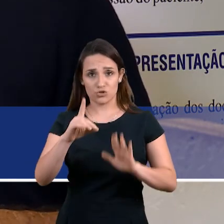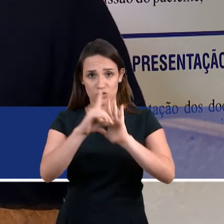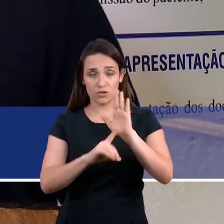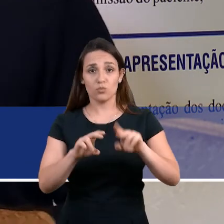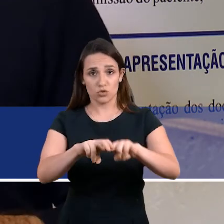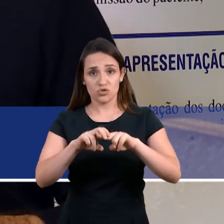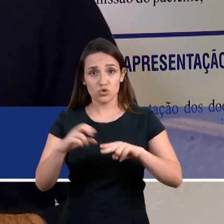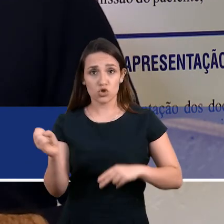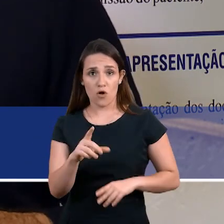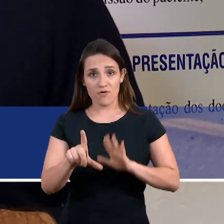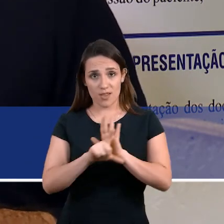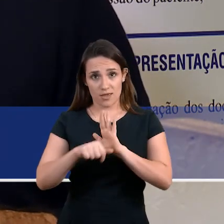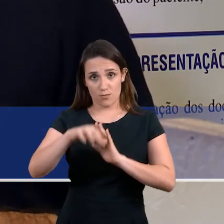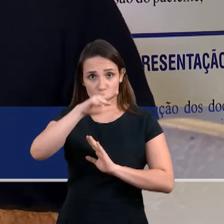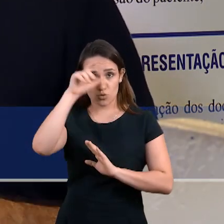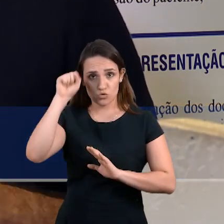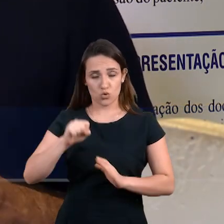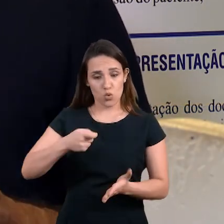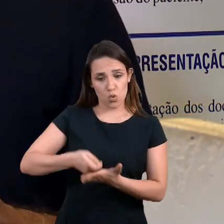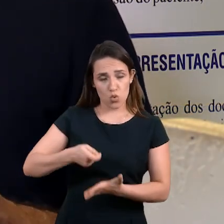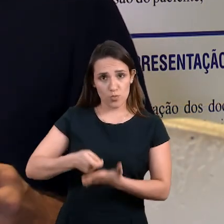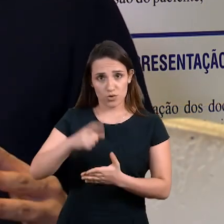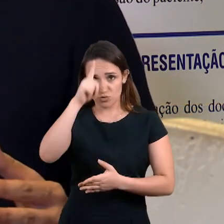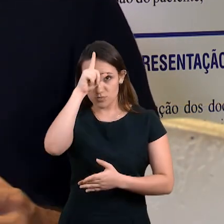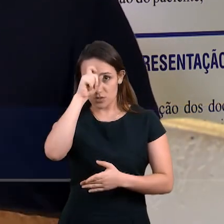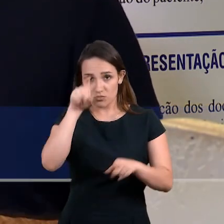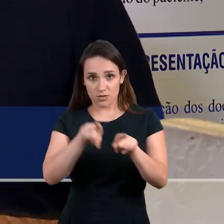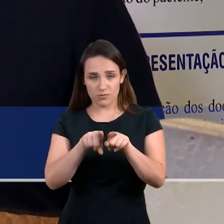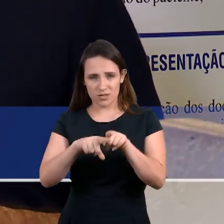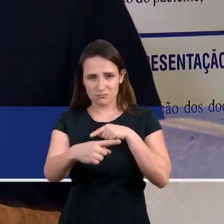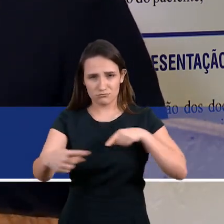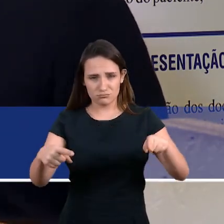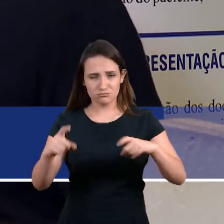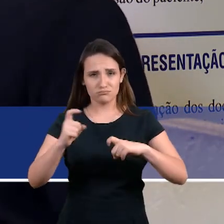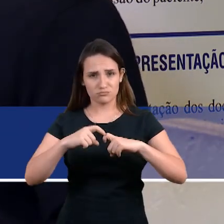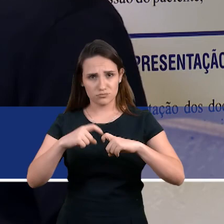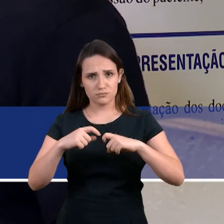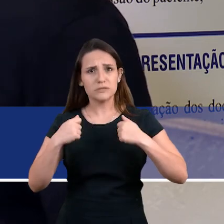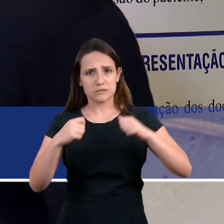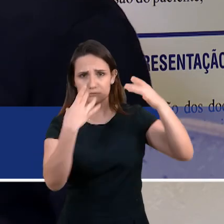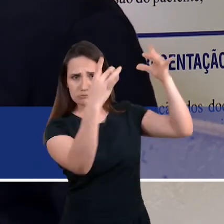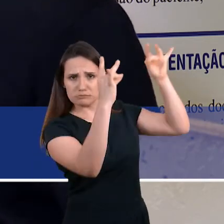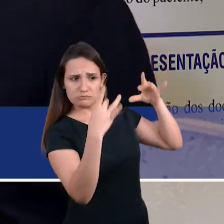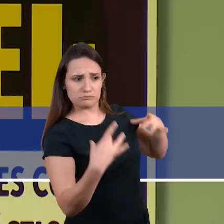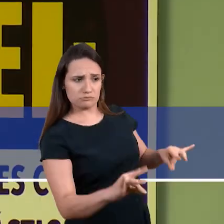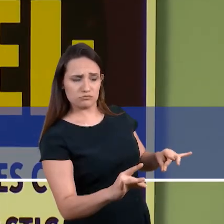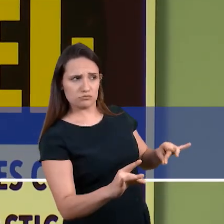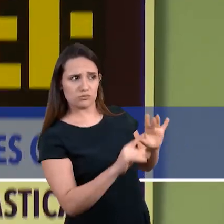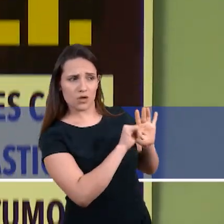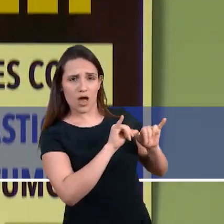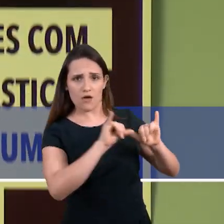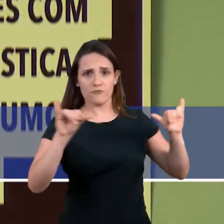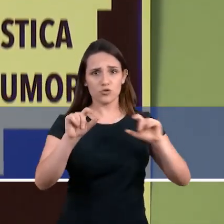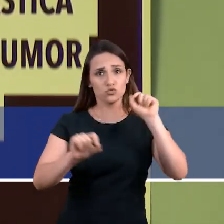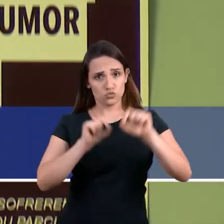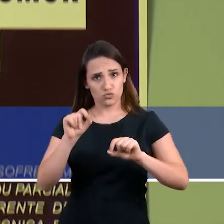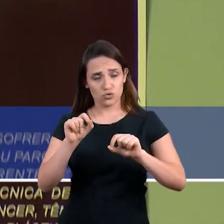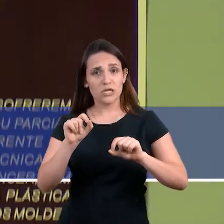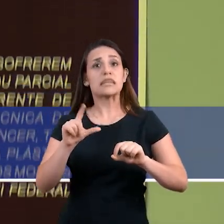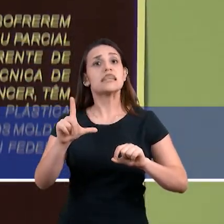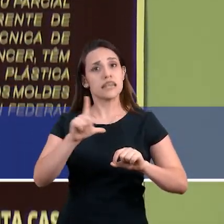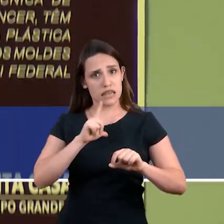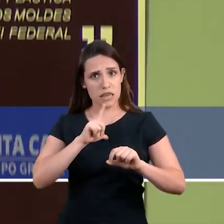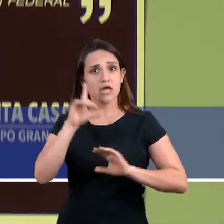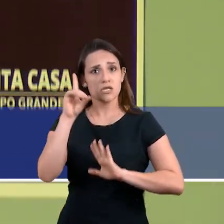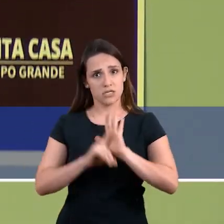uma nova lei aqui em Mato Grosso do Sul obriga os hospitais e as clínicas a fixarem cartazes como este para informar as mulheres sobre o seu